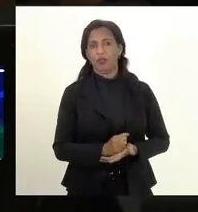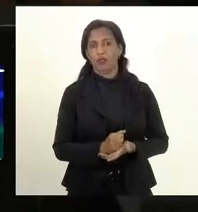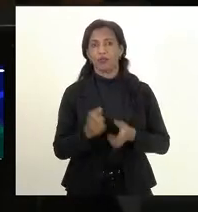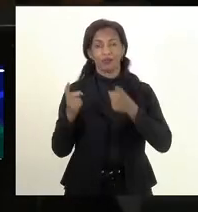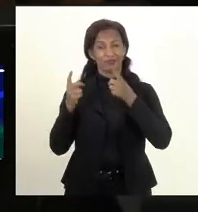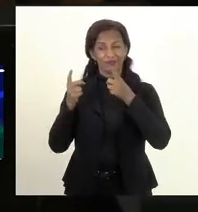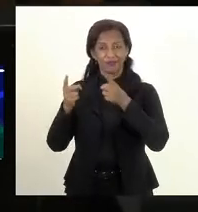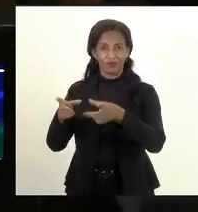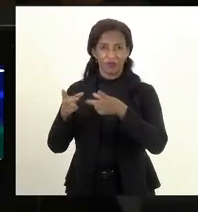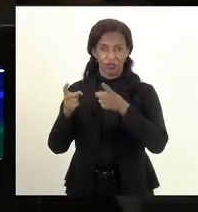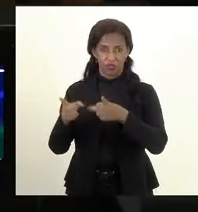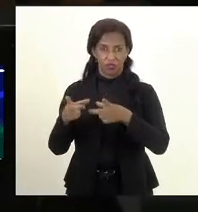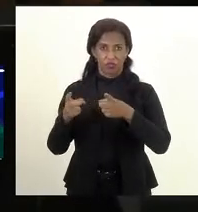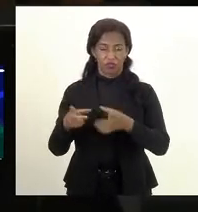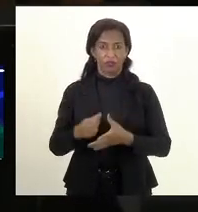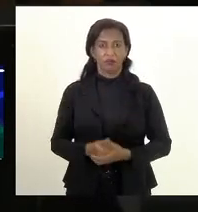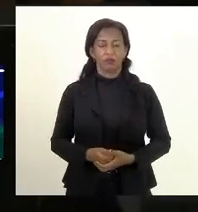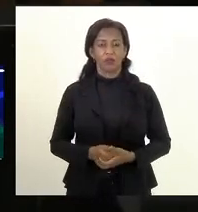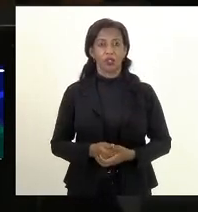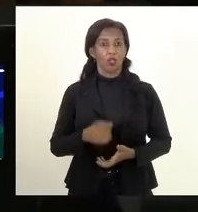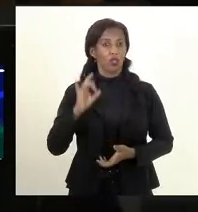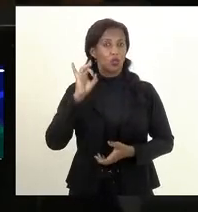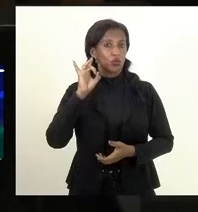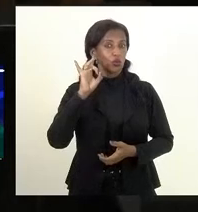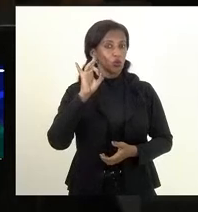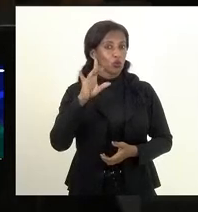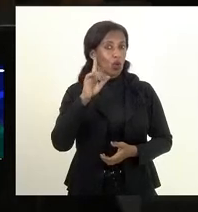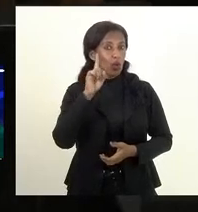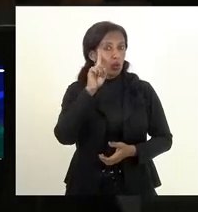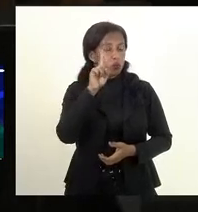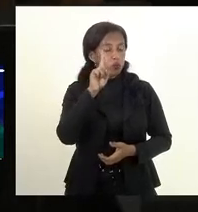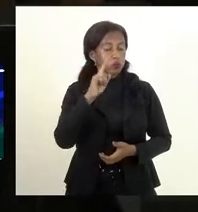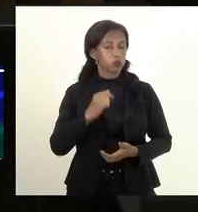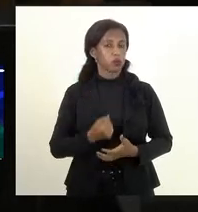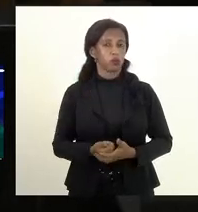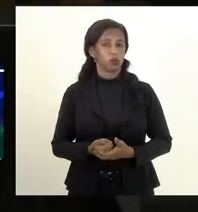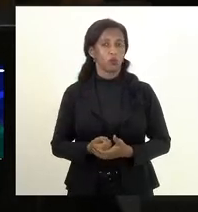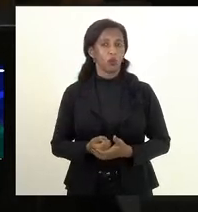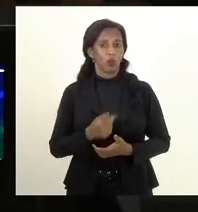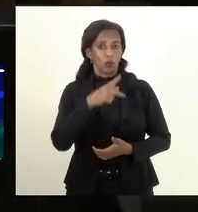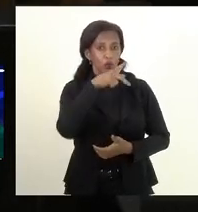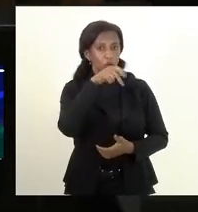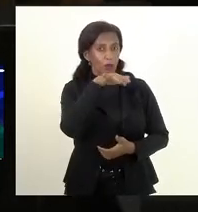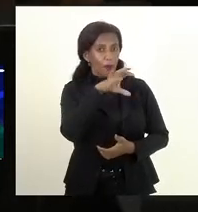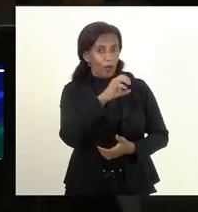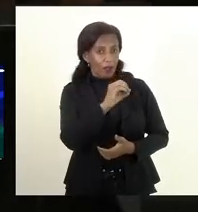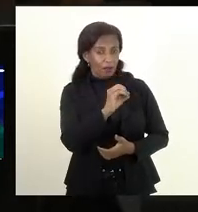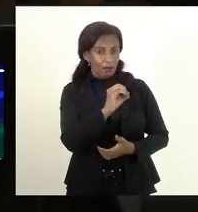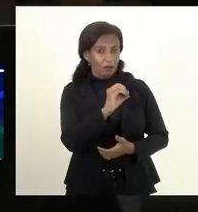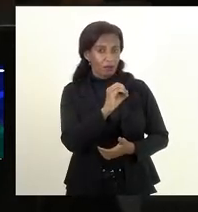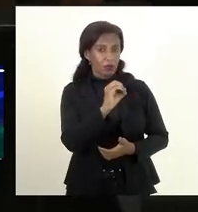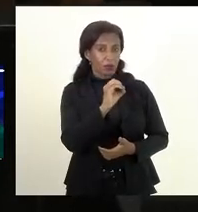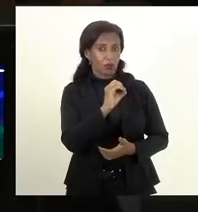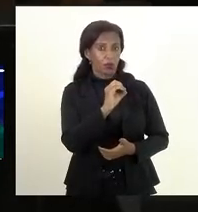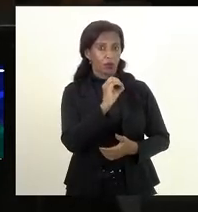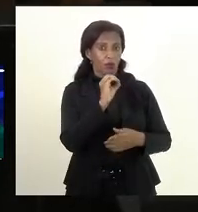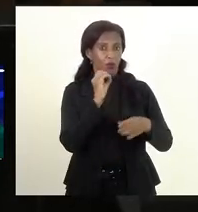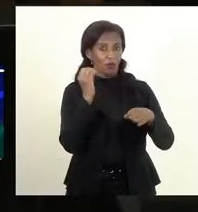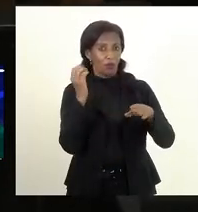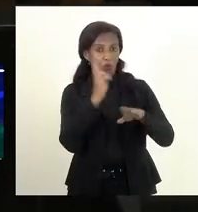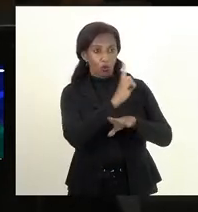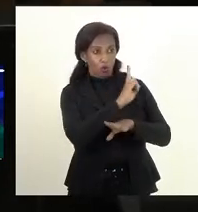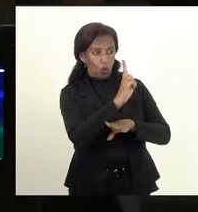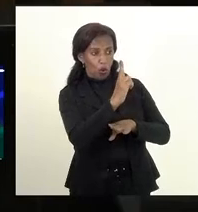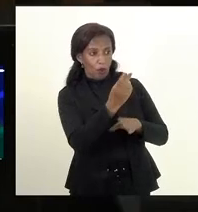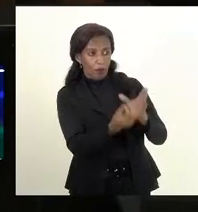colocados à venda somente o fato do Palácio Capanema entrar